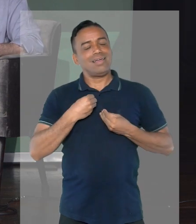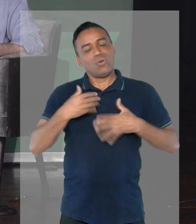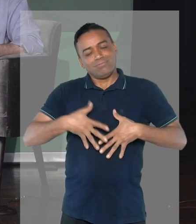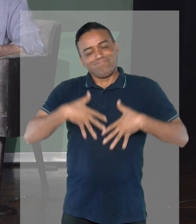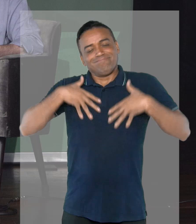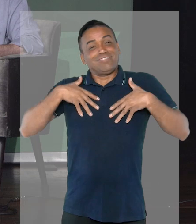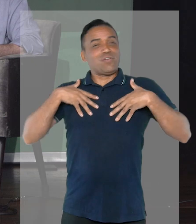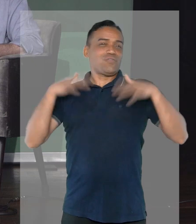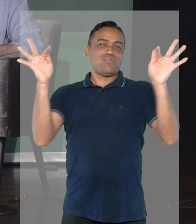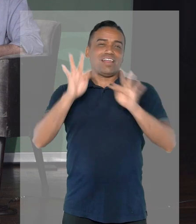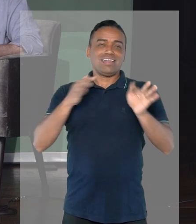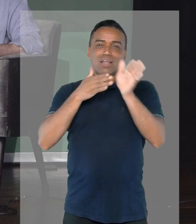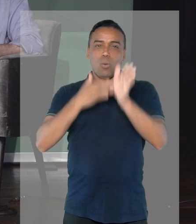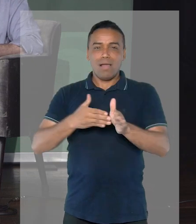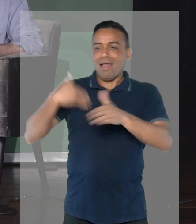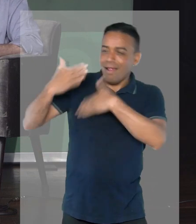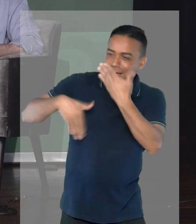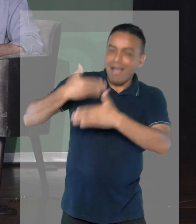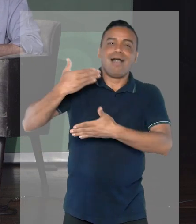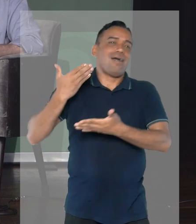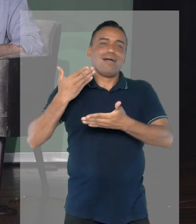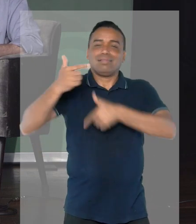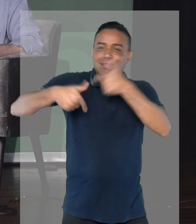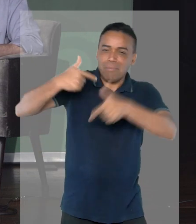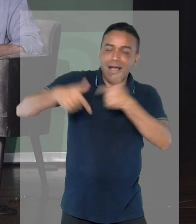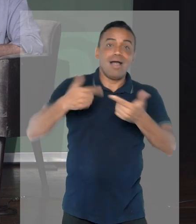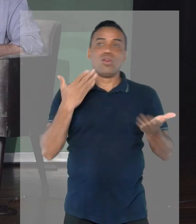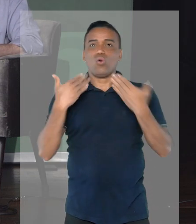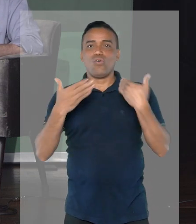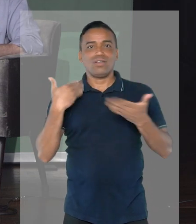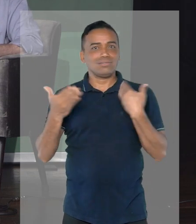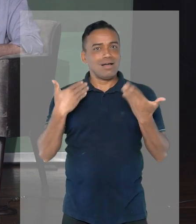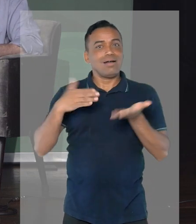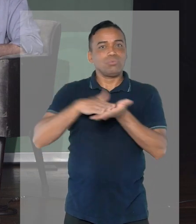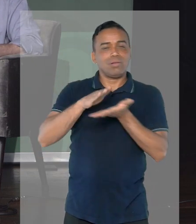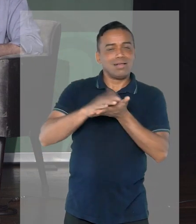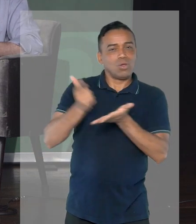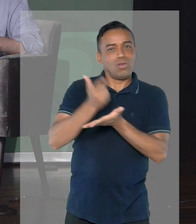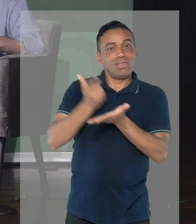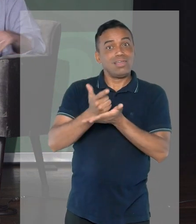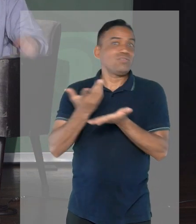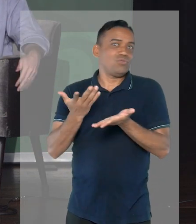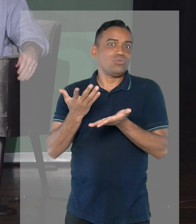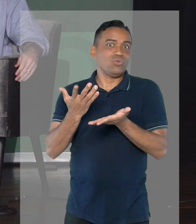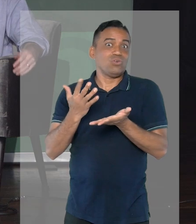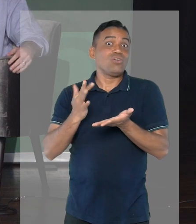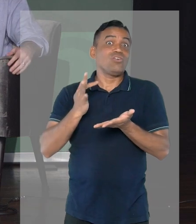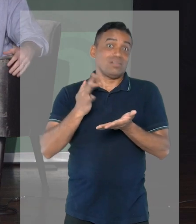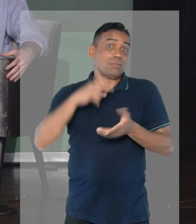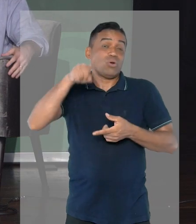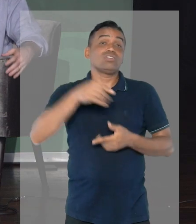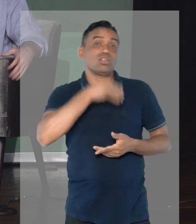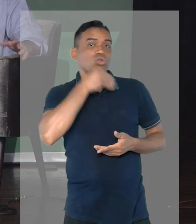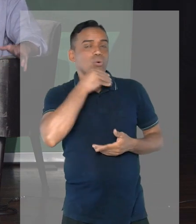bem agradecida e feliz de acompanhar seu trabalho, né? De estar conversando com você a respeito de mais um lançamento, quem sabe? Nós vamos falar de Drummond.